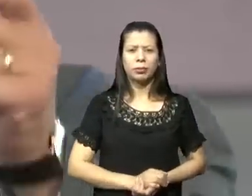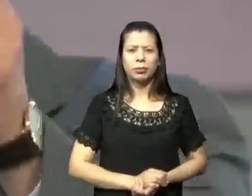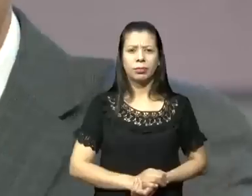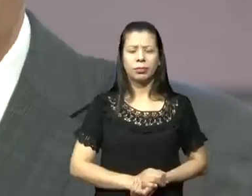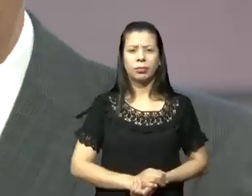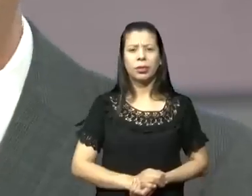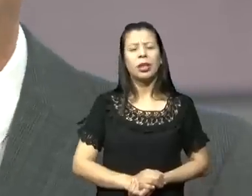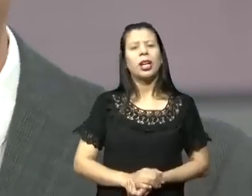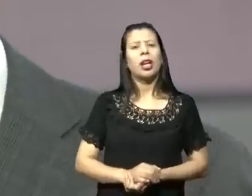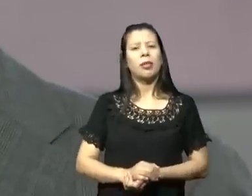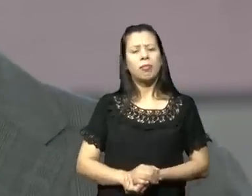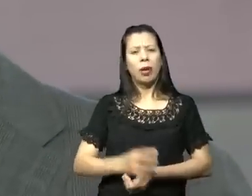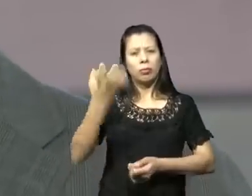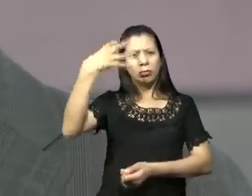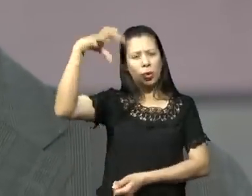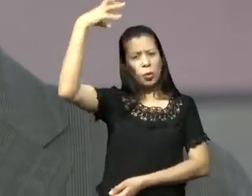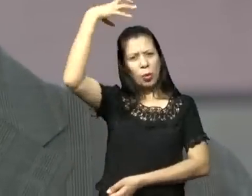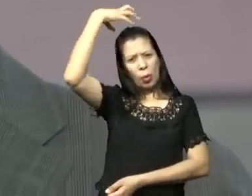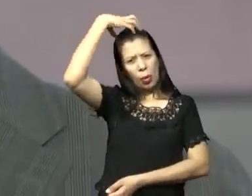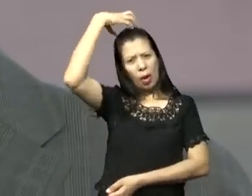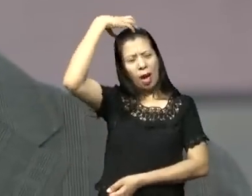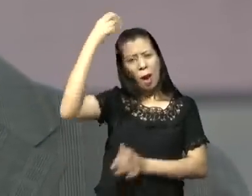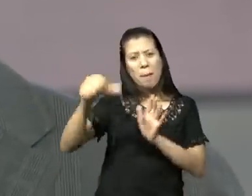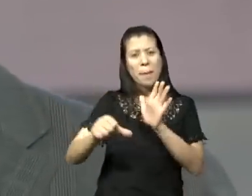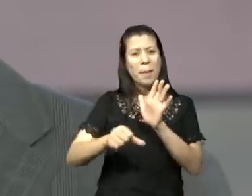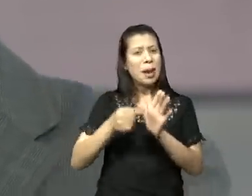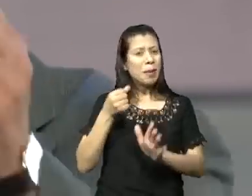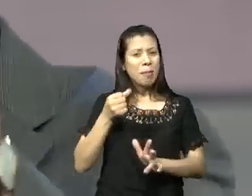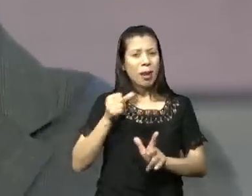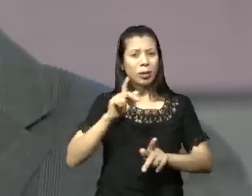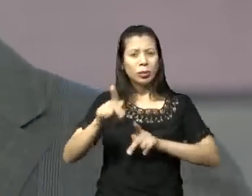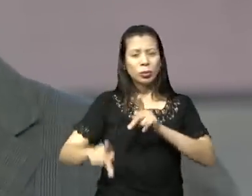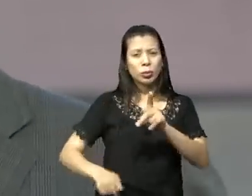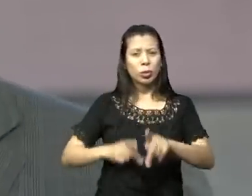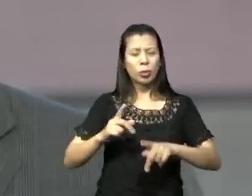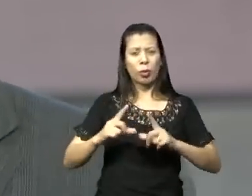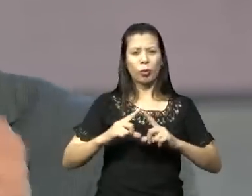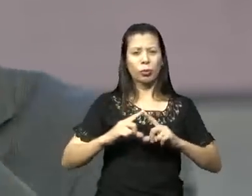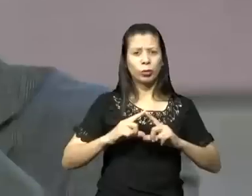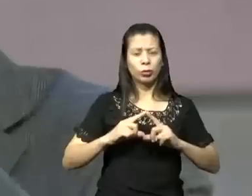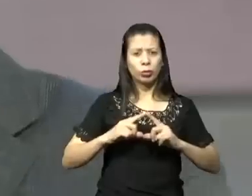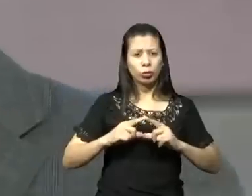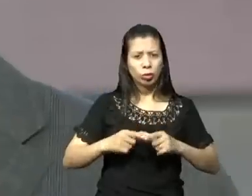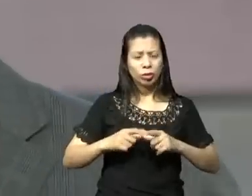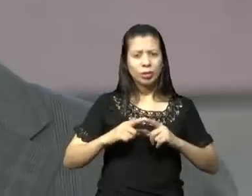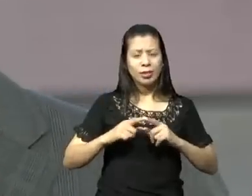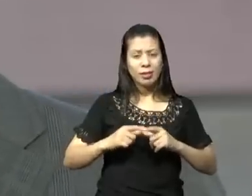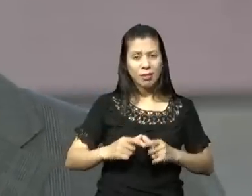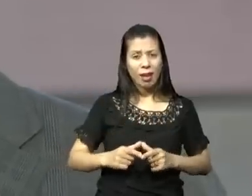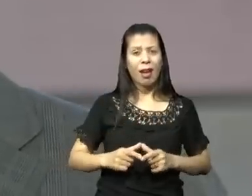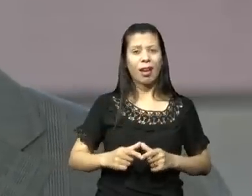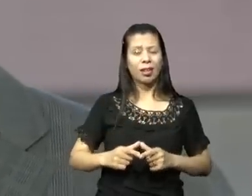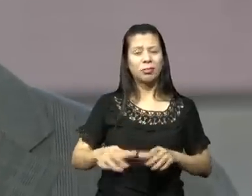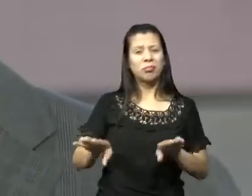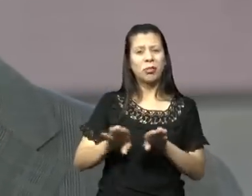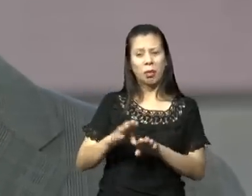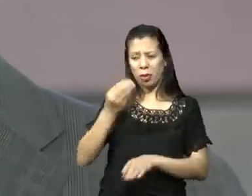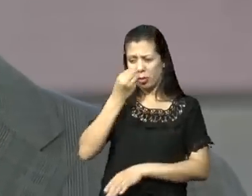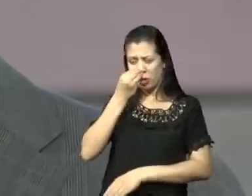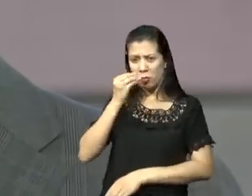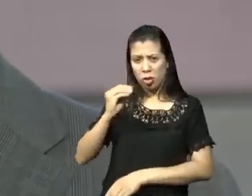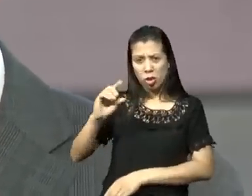quando Saul o primeiro rei de Israel afastou a presença de Deus ele se tornou um consultor de mortos